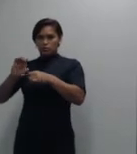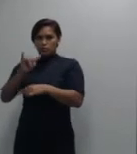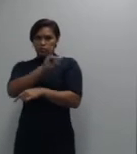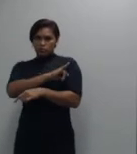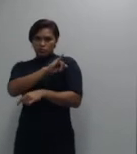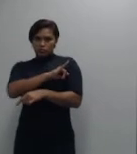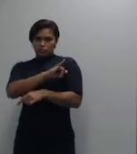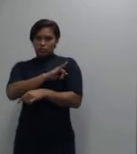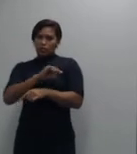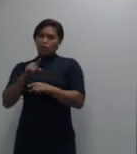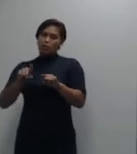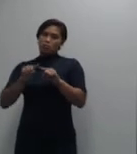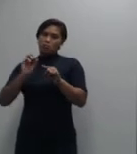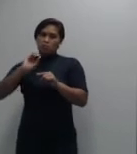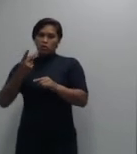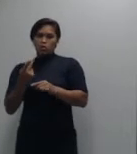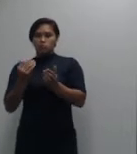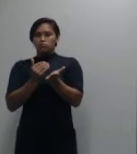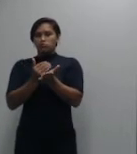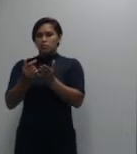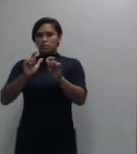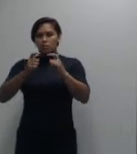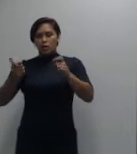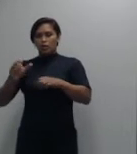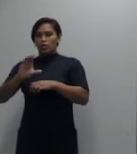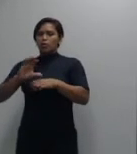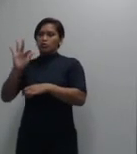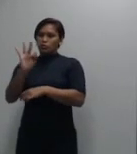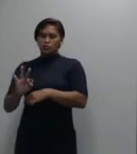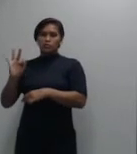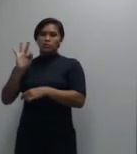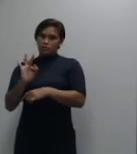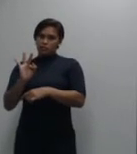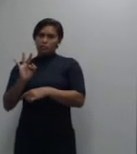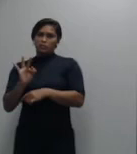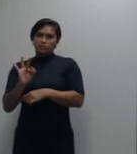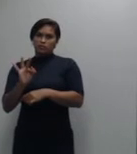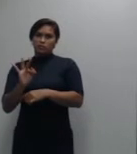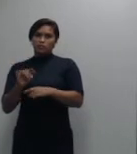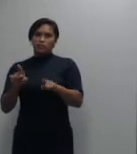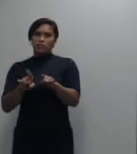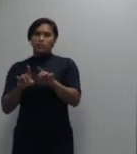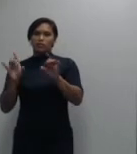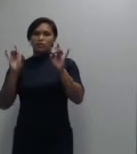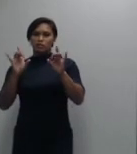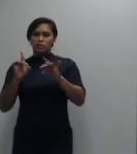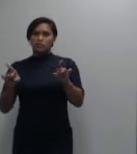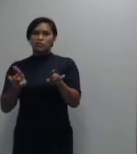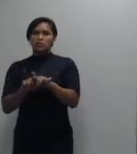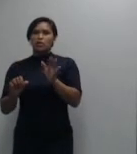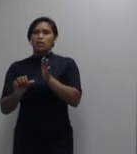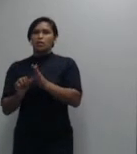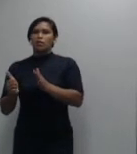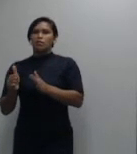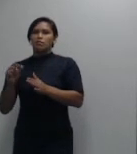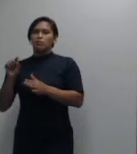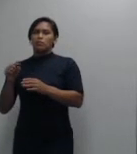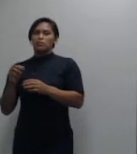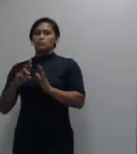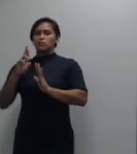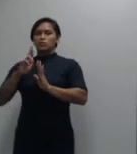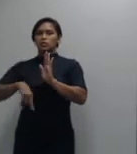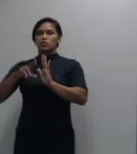Janeiro seja no princípio maior que a nossa Constituição Federal e eu destaco artigo 1º da resolução